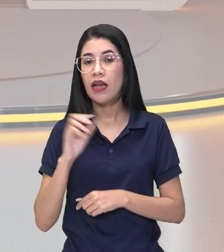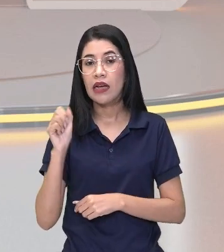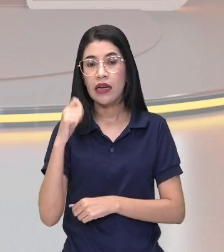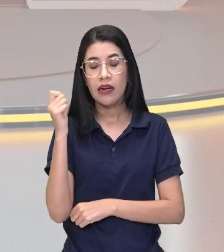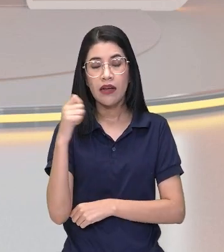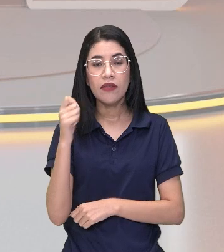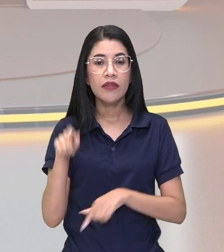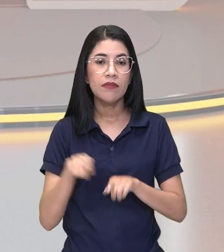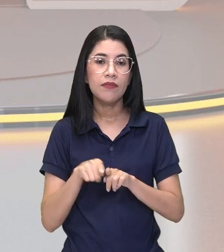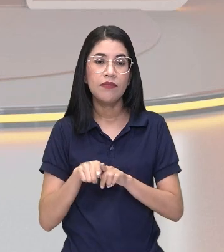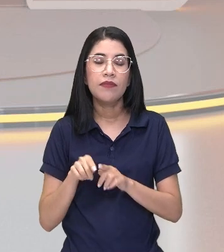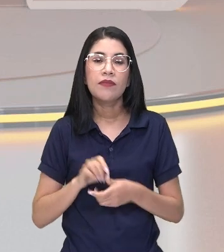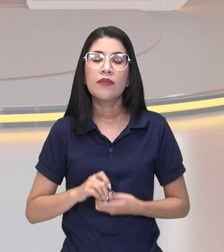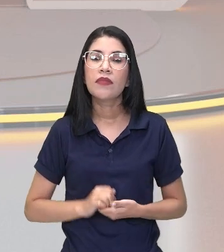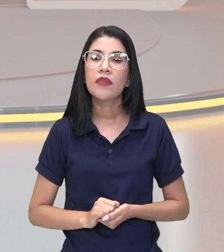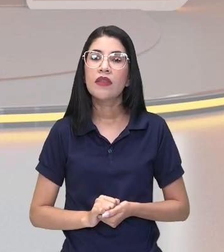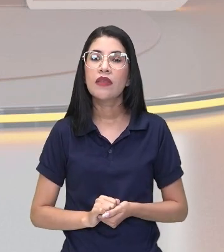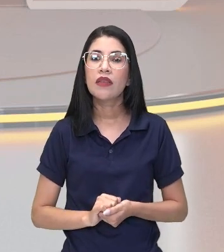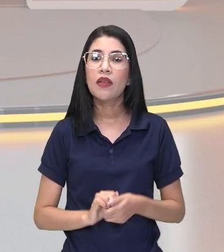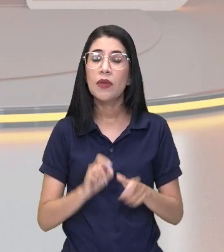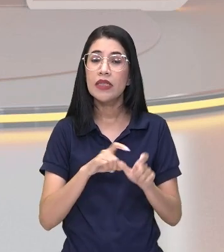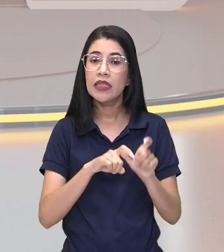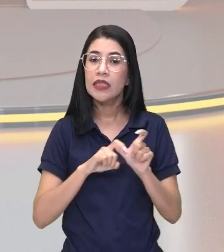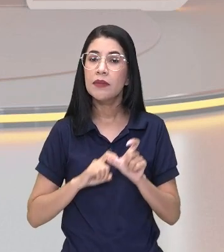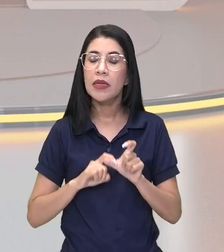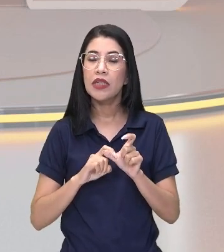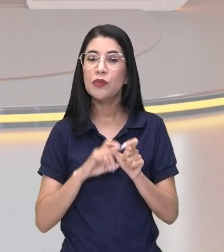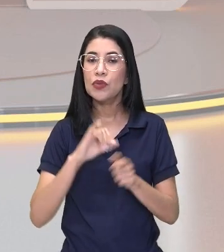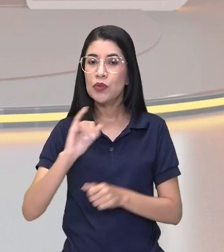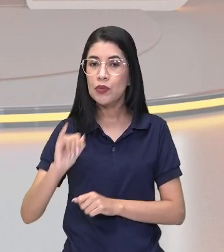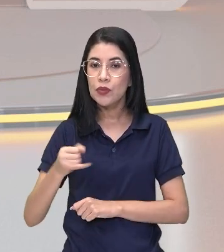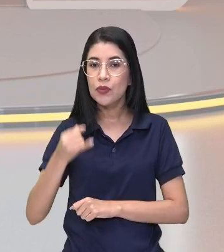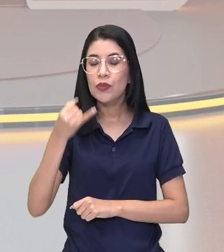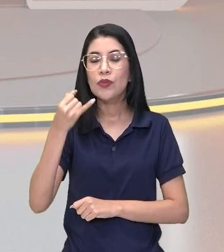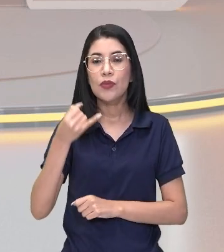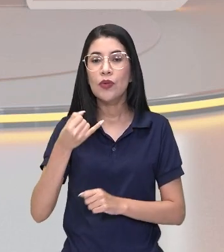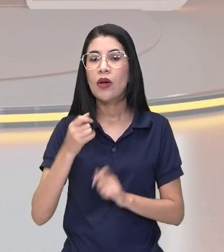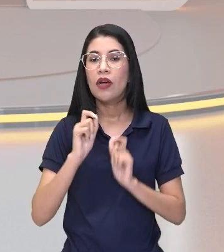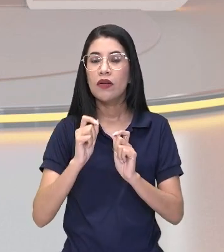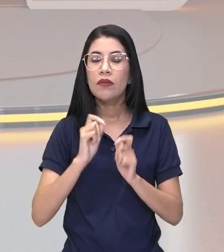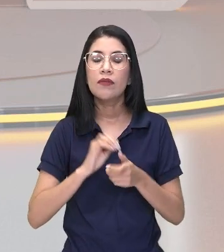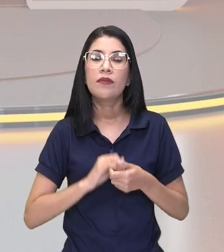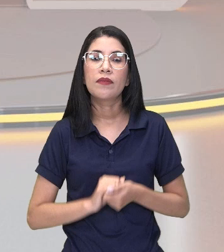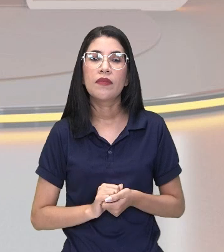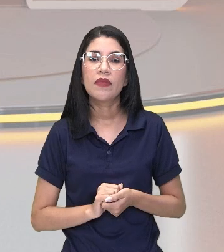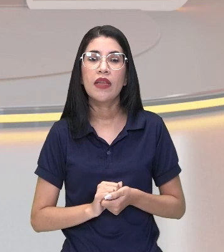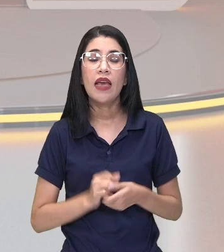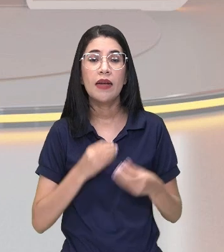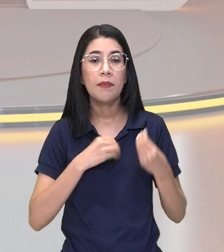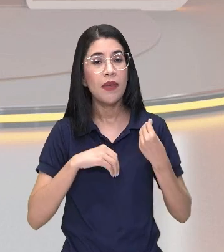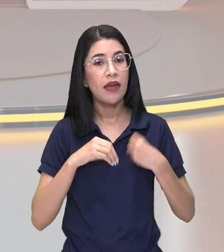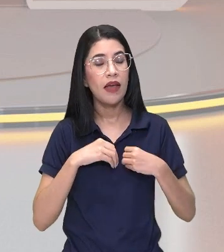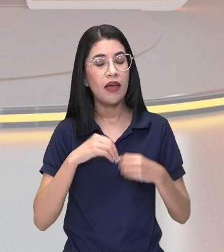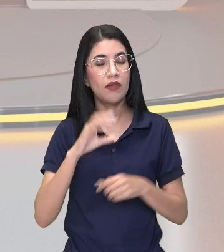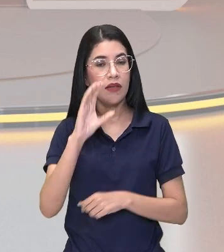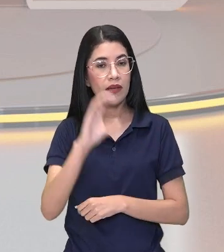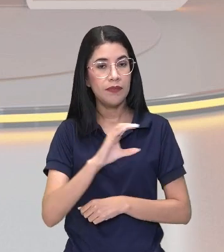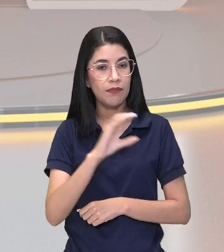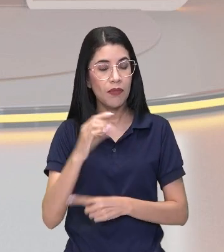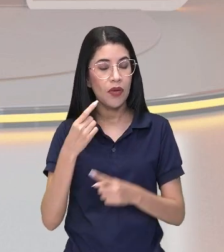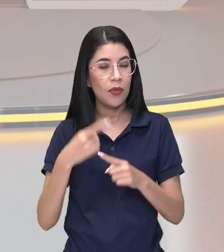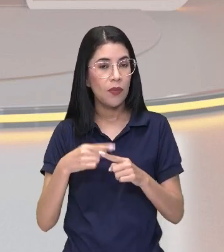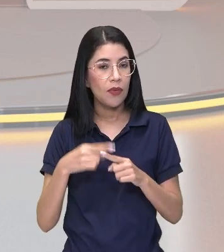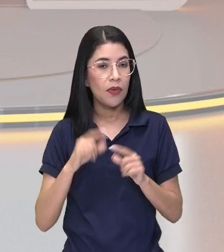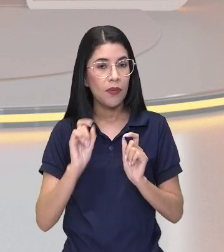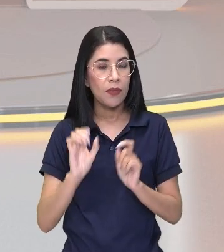que falar pra gente? A usura, o empréstimo em juros, era considerado um pecado pela Igreja, que